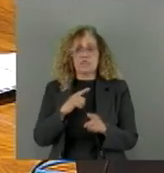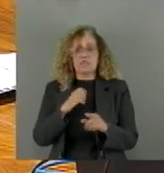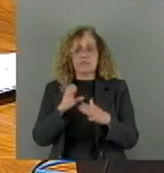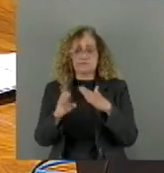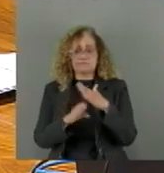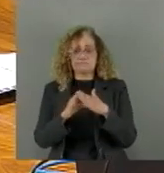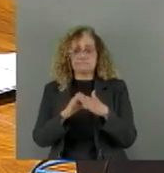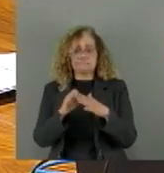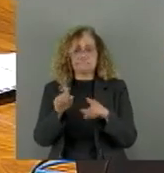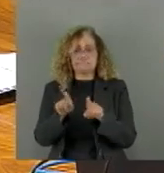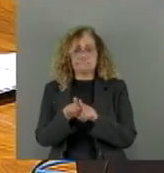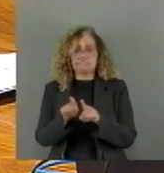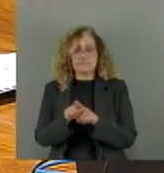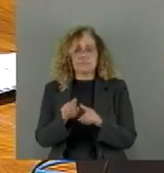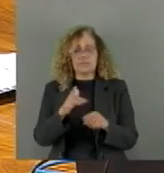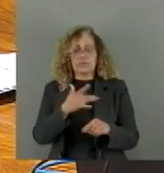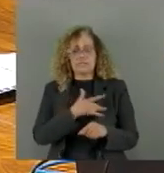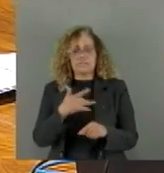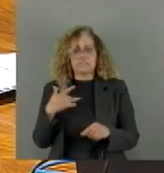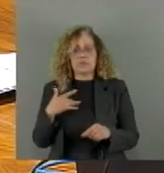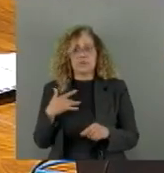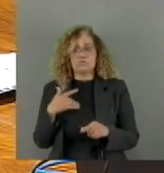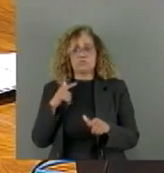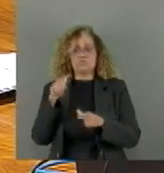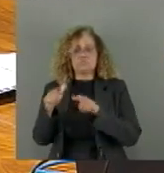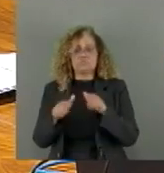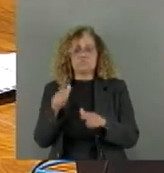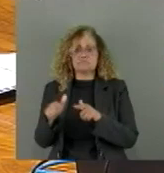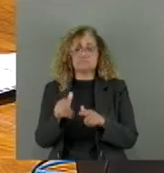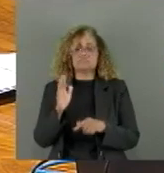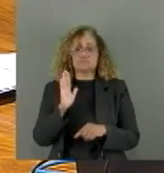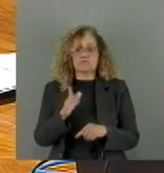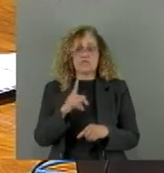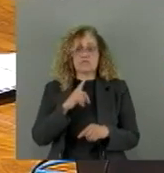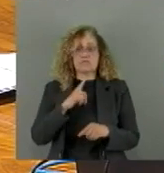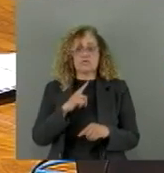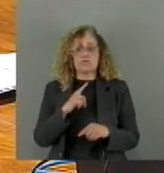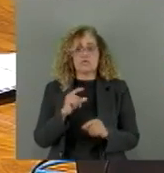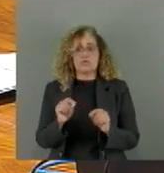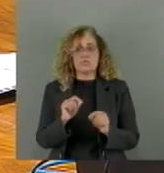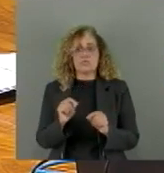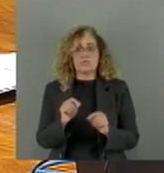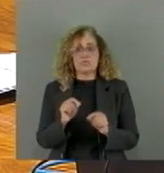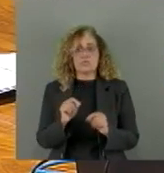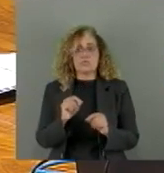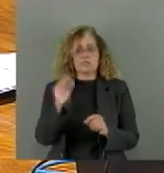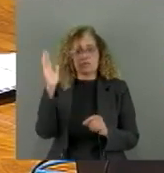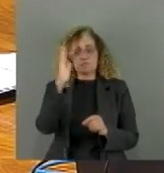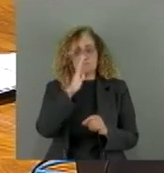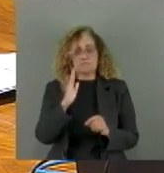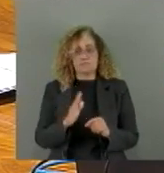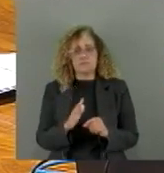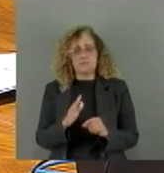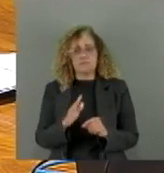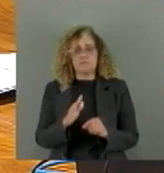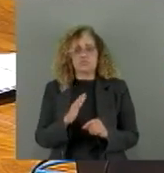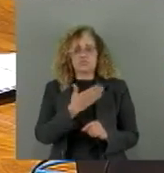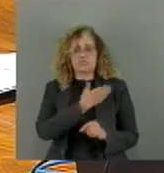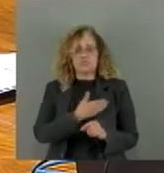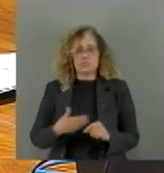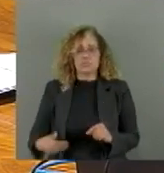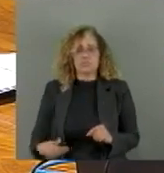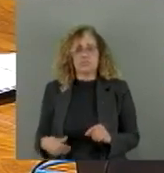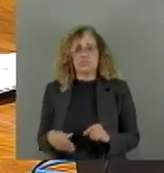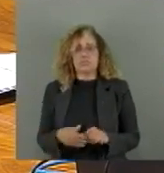saúde, entendemos que a instituição faz jus ao título de Patrimônio Nacional da Saúde Pública. Assim, senhor